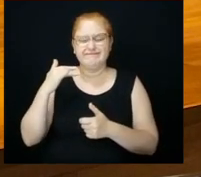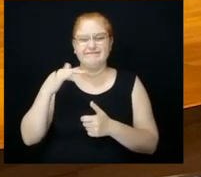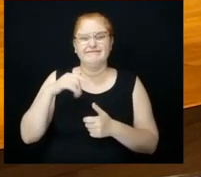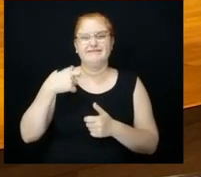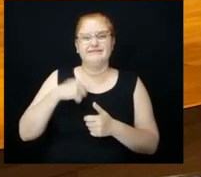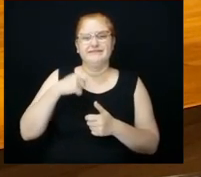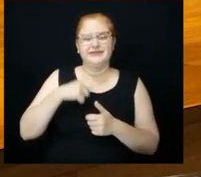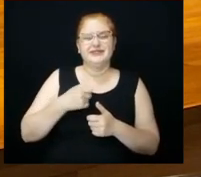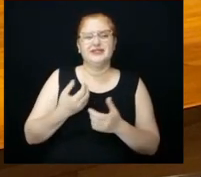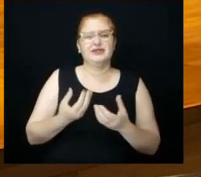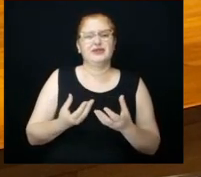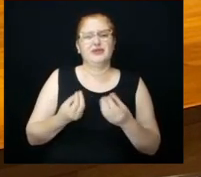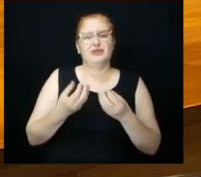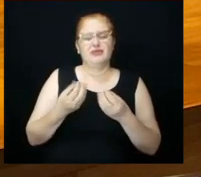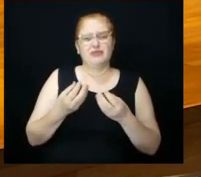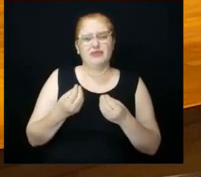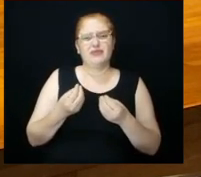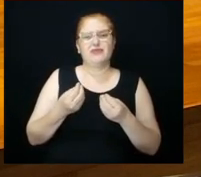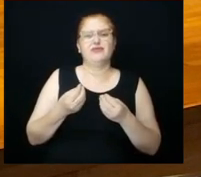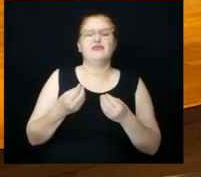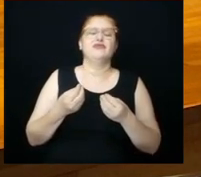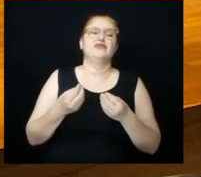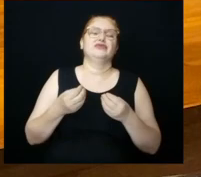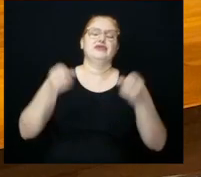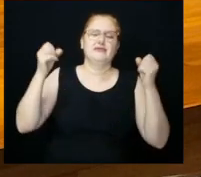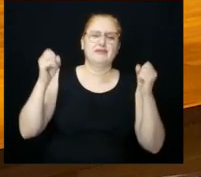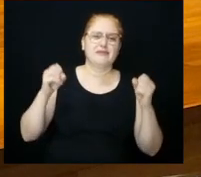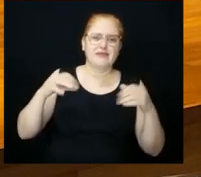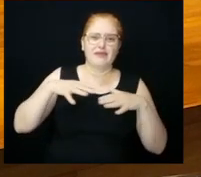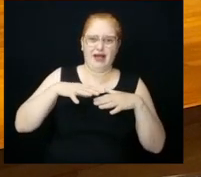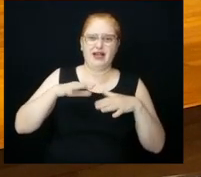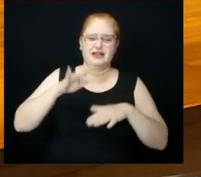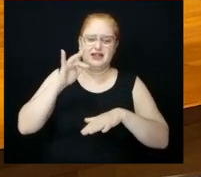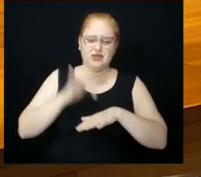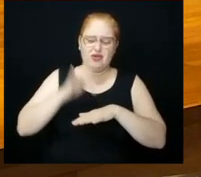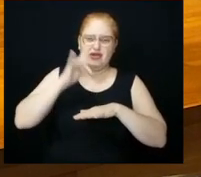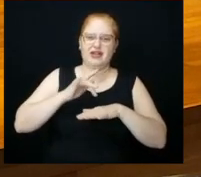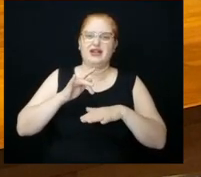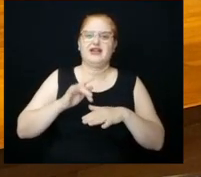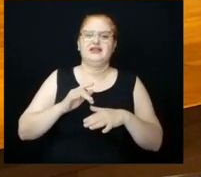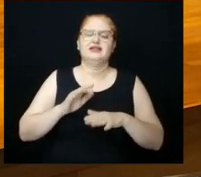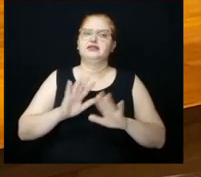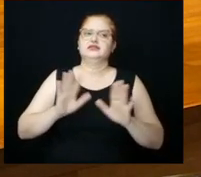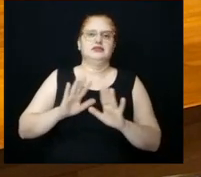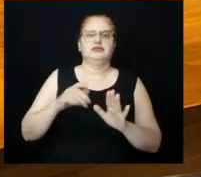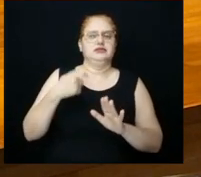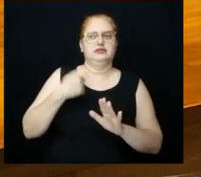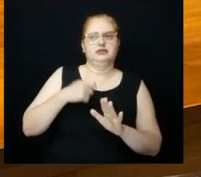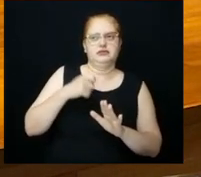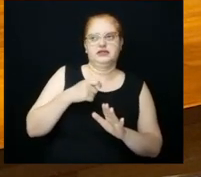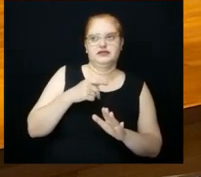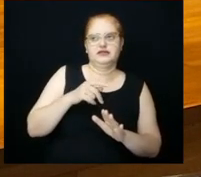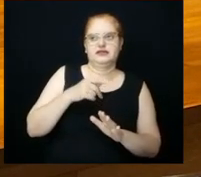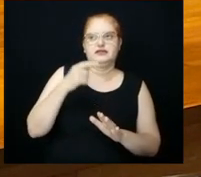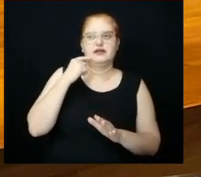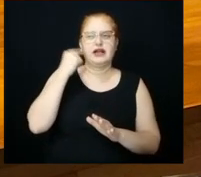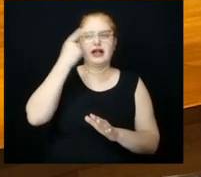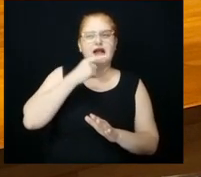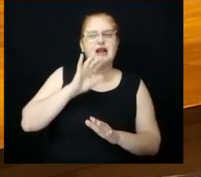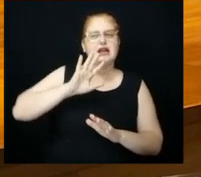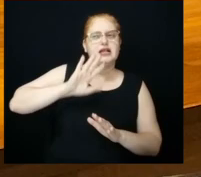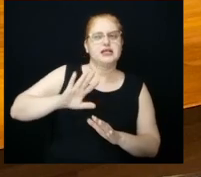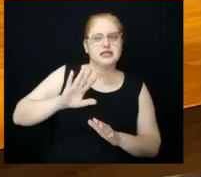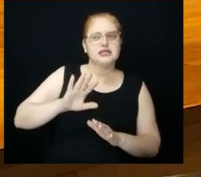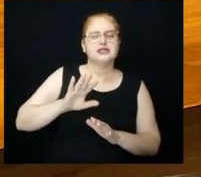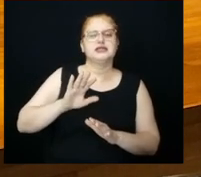mil cerimônias para purificar o autocarro. Não faça essa cara, miúdo. Os falecidos se ofendem se lhes mostramos nojo.